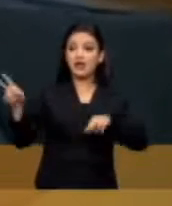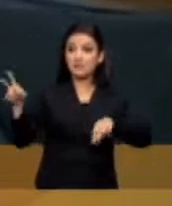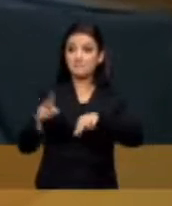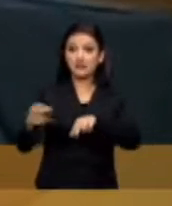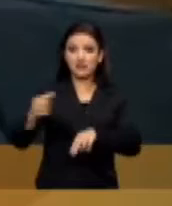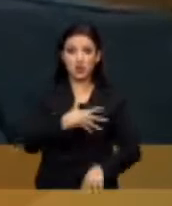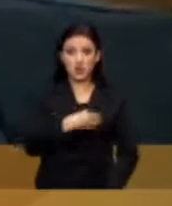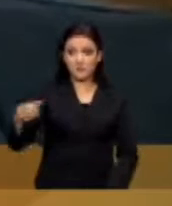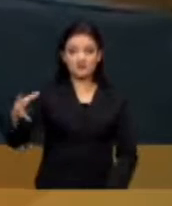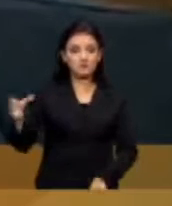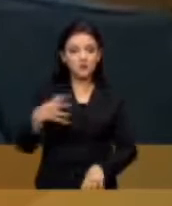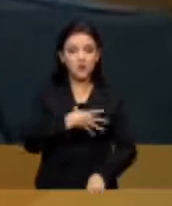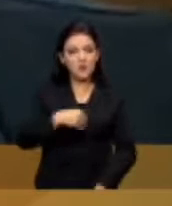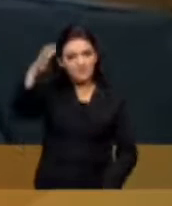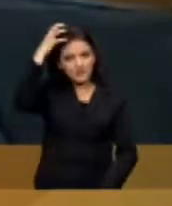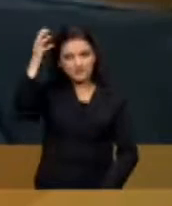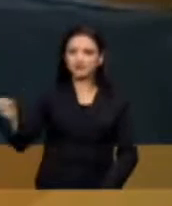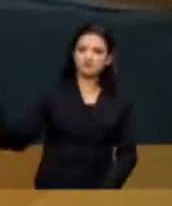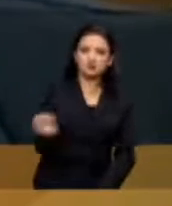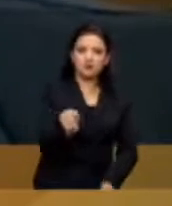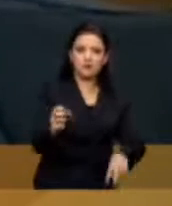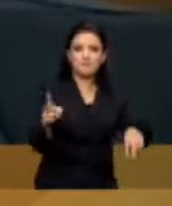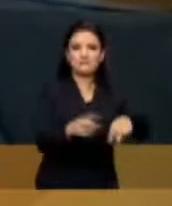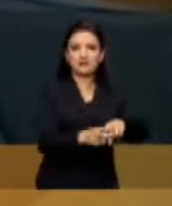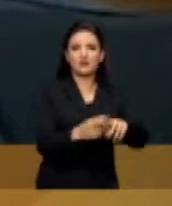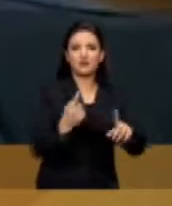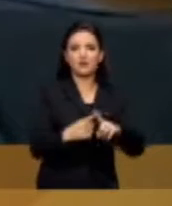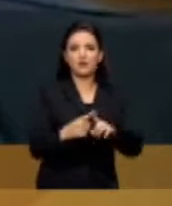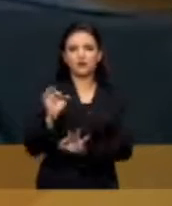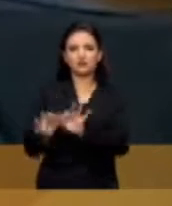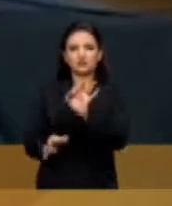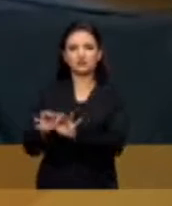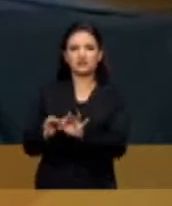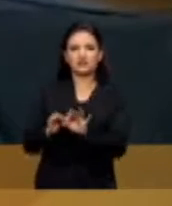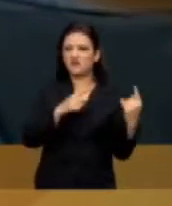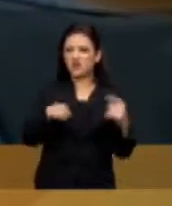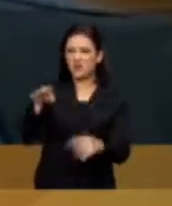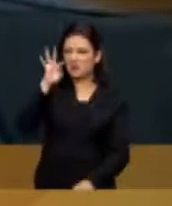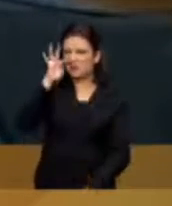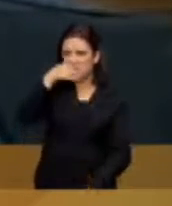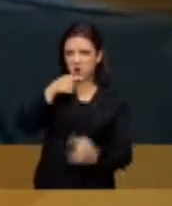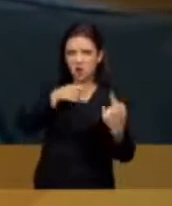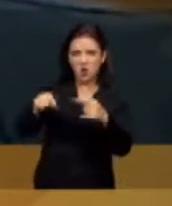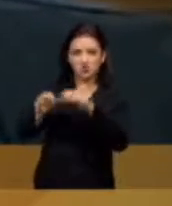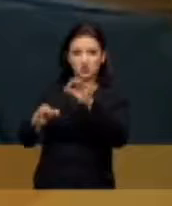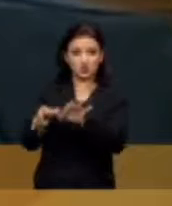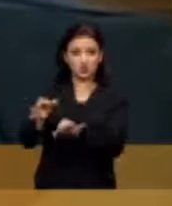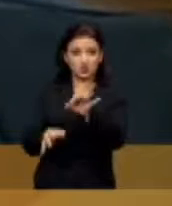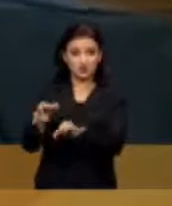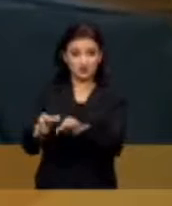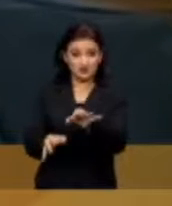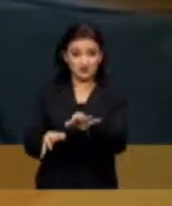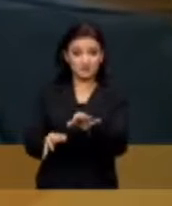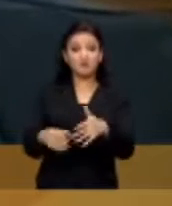o prende porque perante a corte desacata o juiz. O Chief Justice,